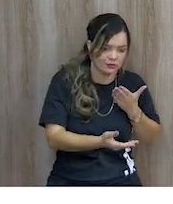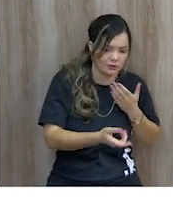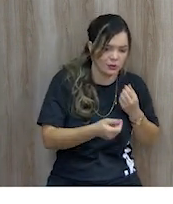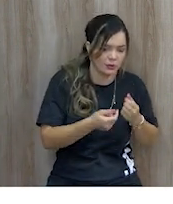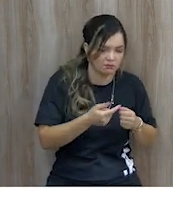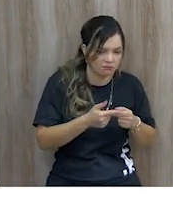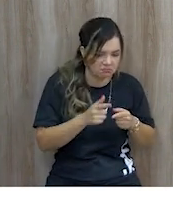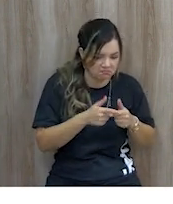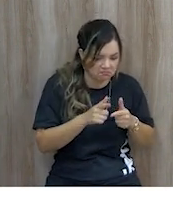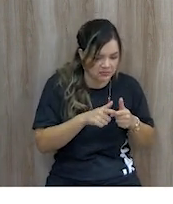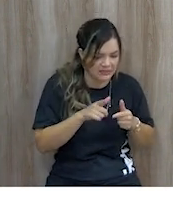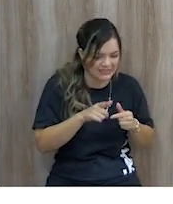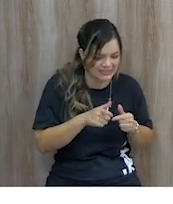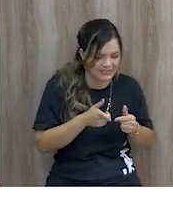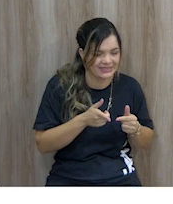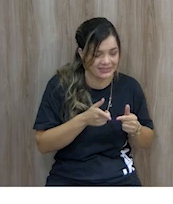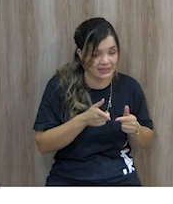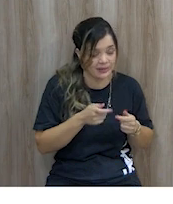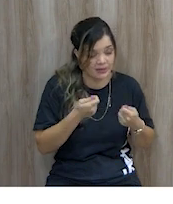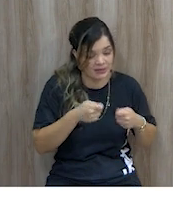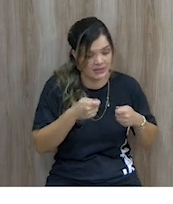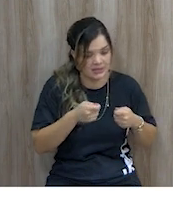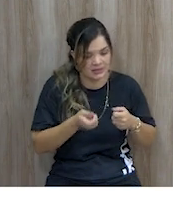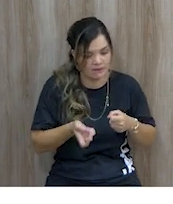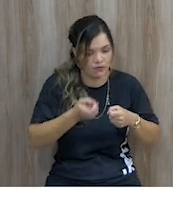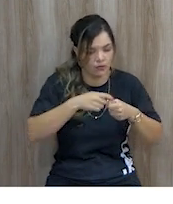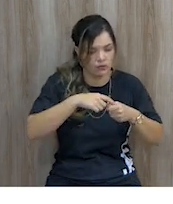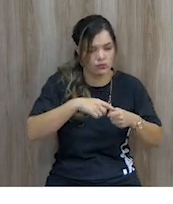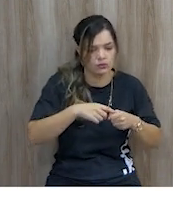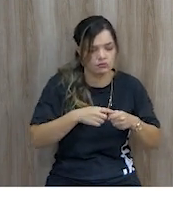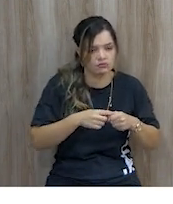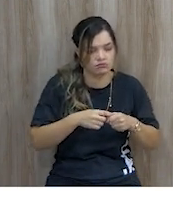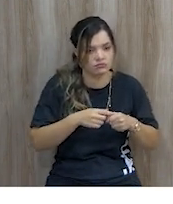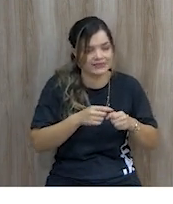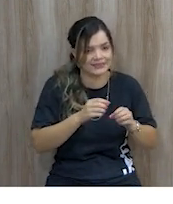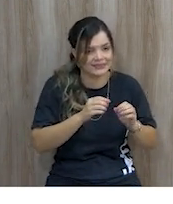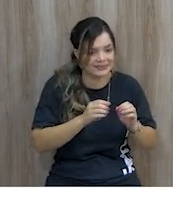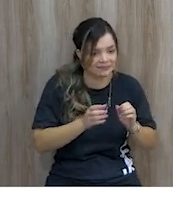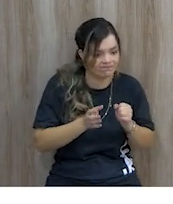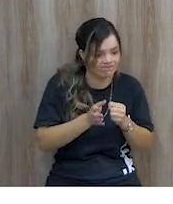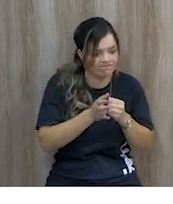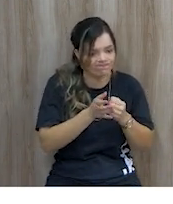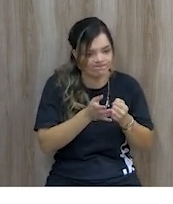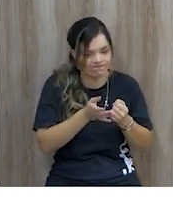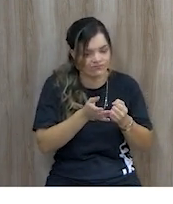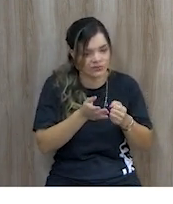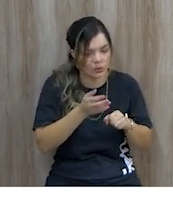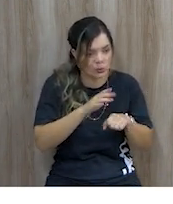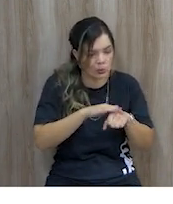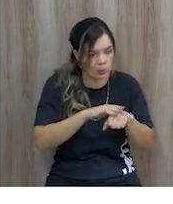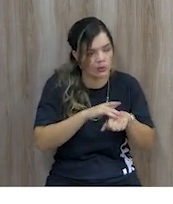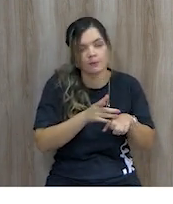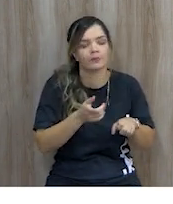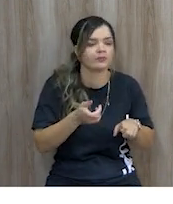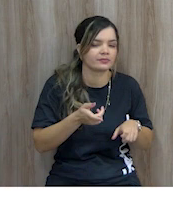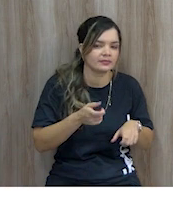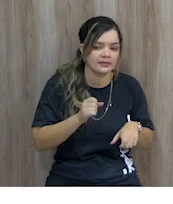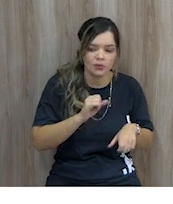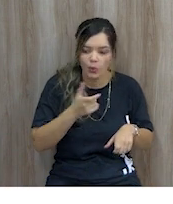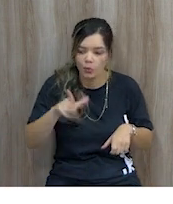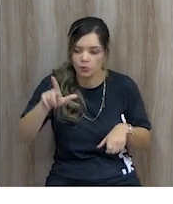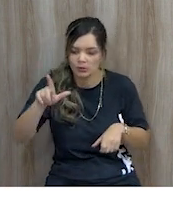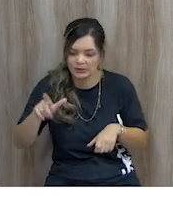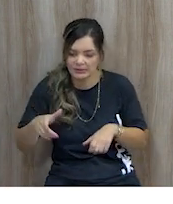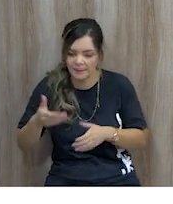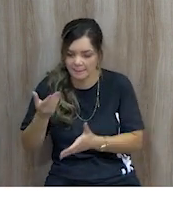certo? Cada coisa no seu lugar. Faltou tecido onde a gente tinha ali na coroa, principalmente, dentina, esmalte, não tem mais,